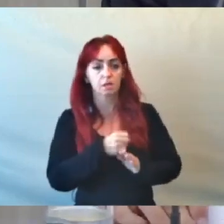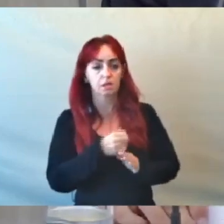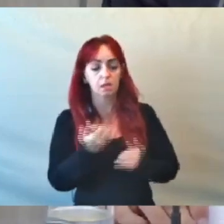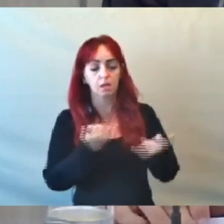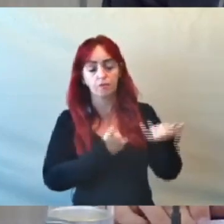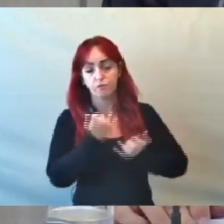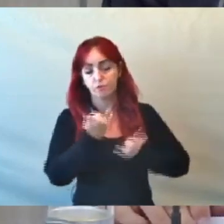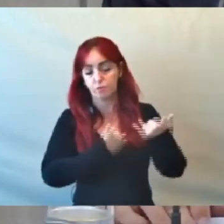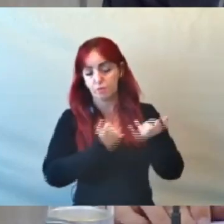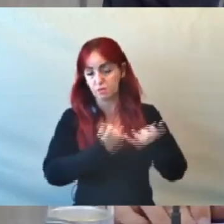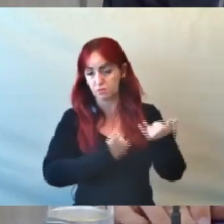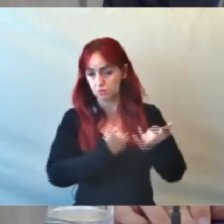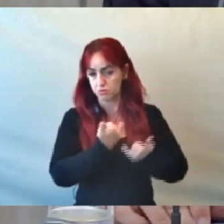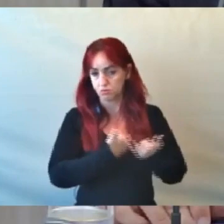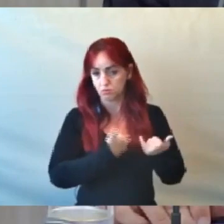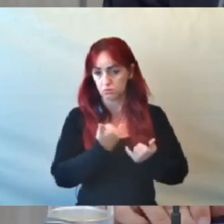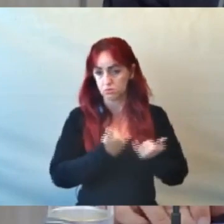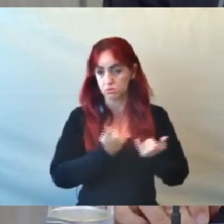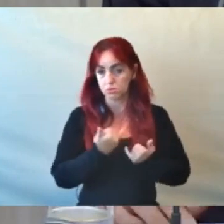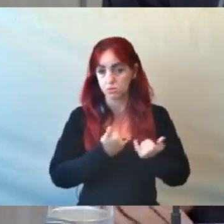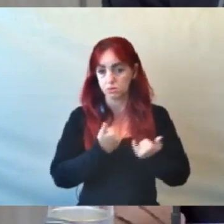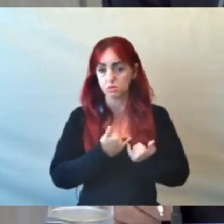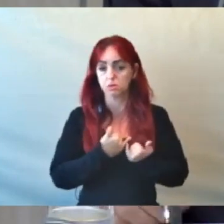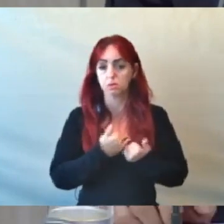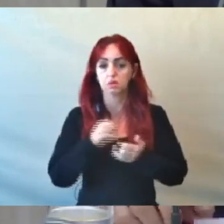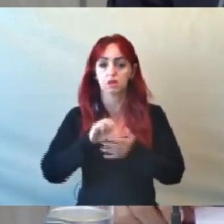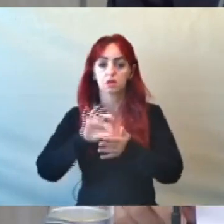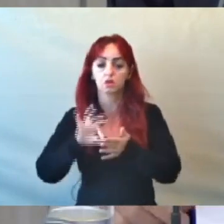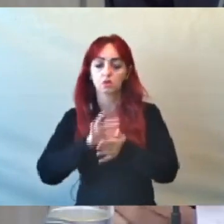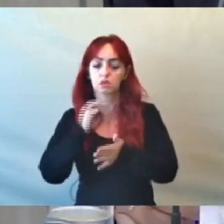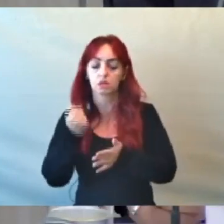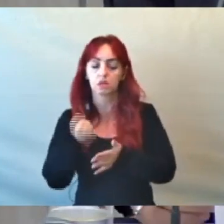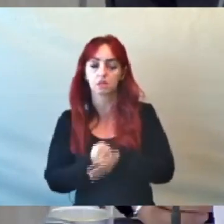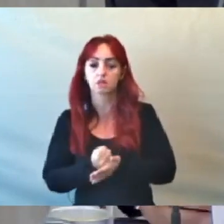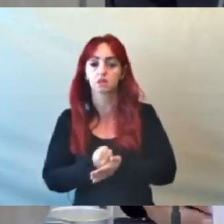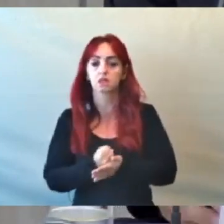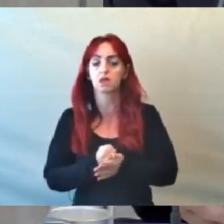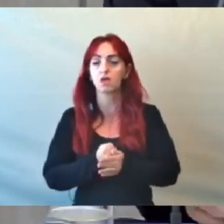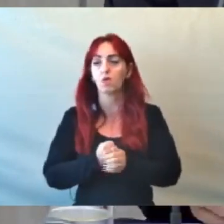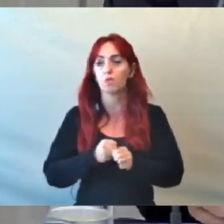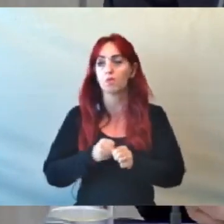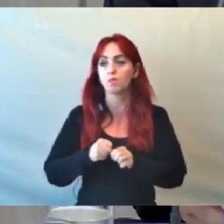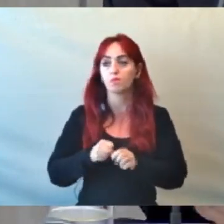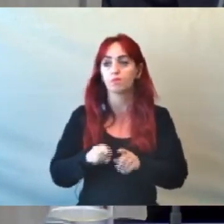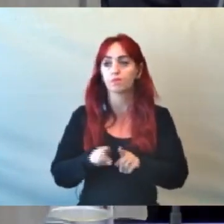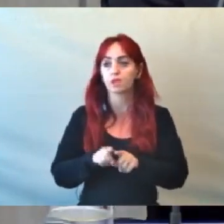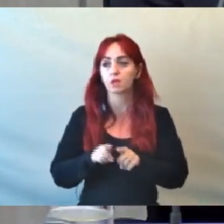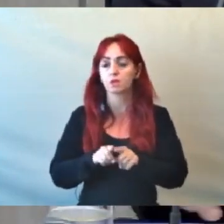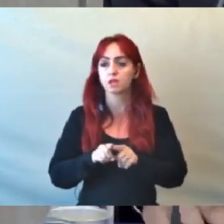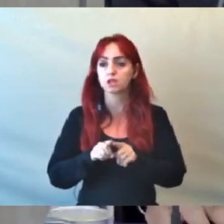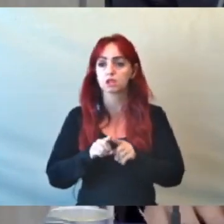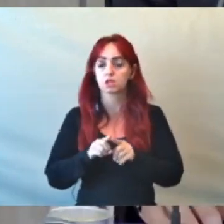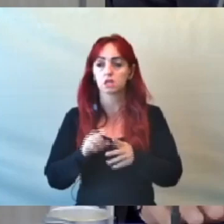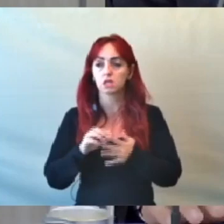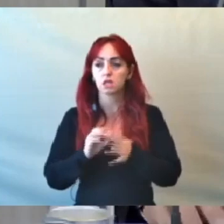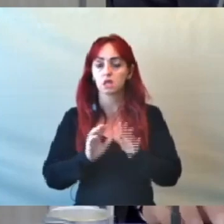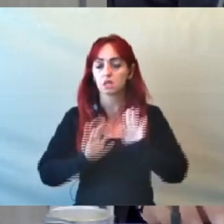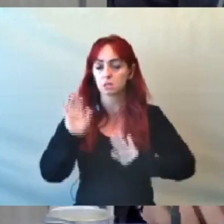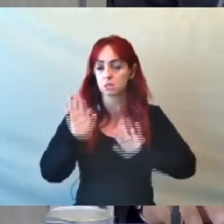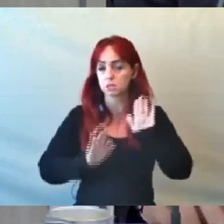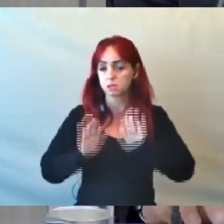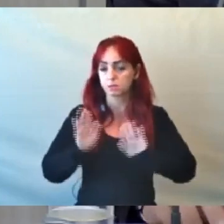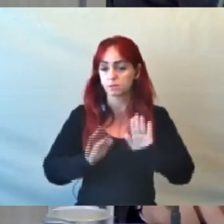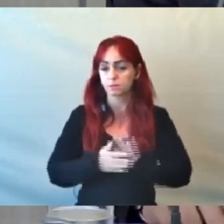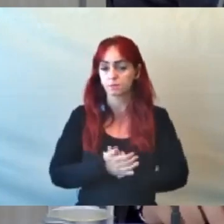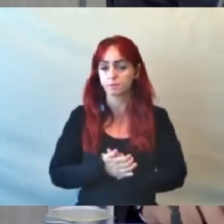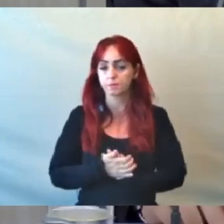da contratação, modalidade de inexigibilidade, licitação de empresa que comprovadamente não logrou